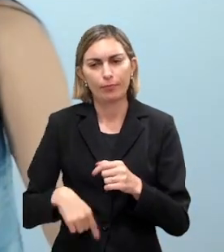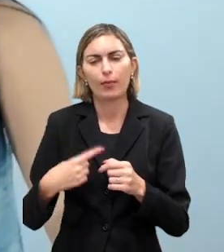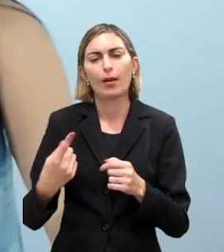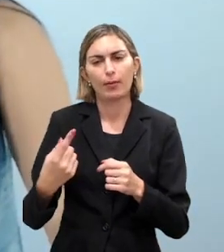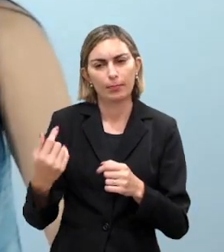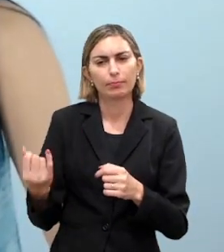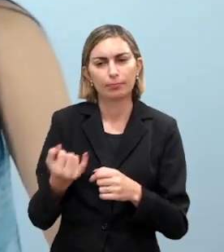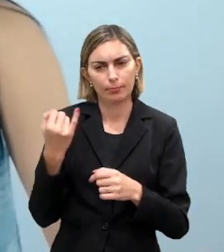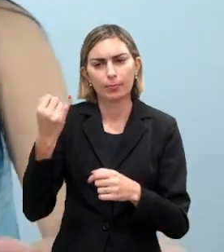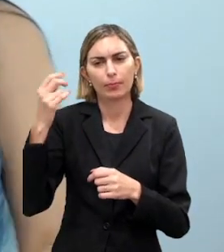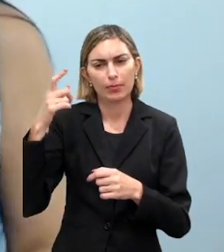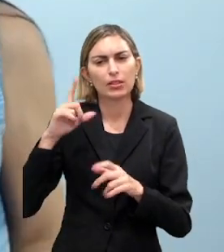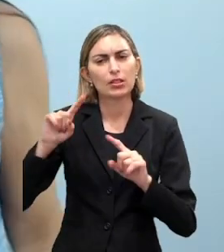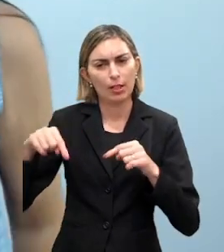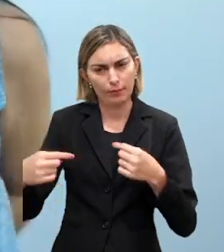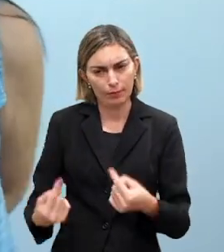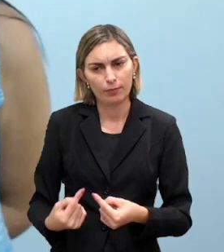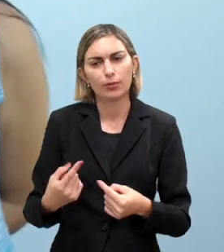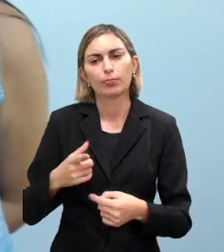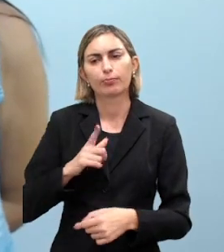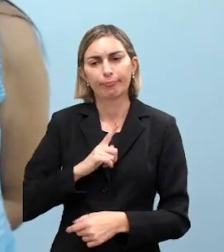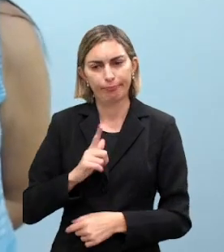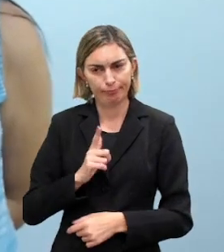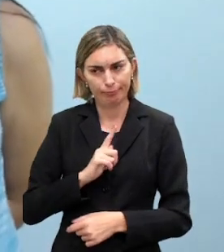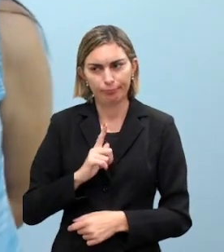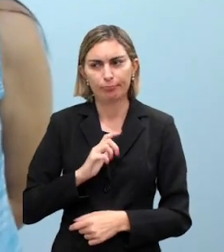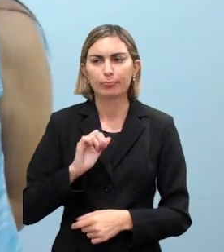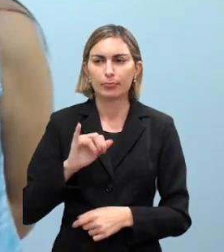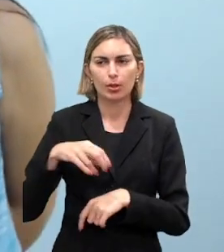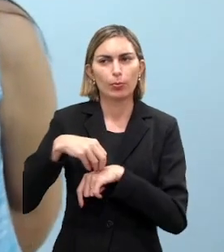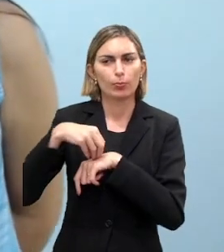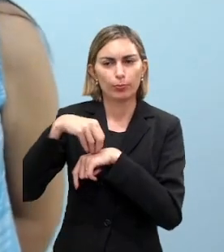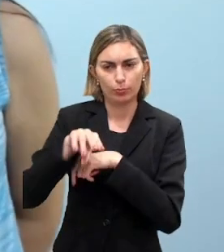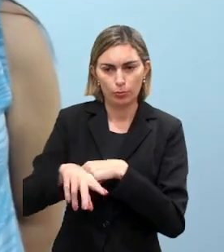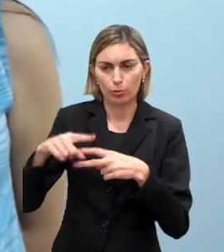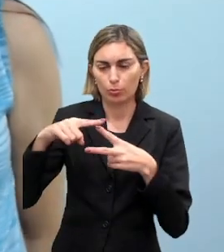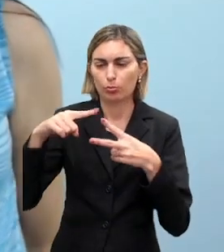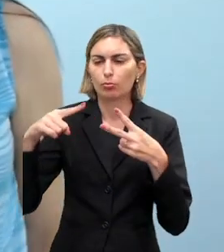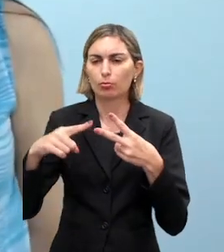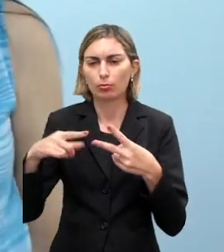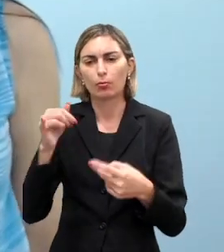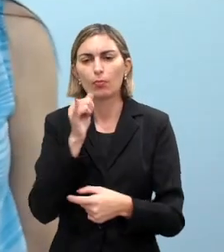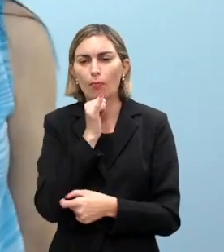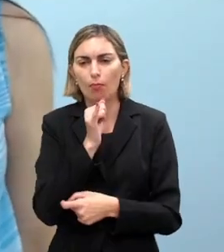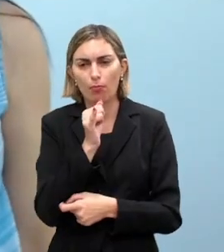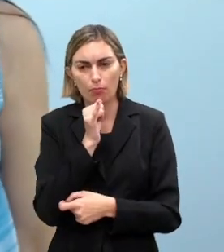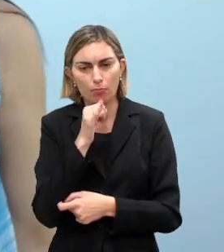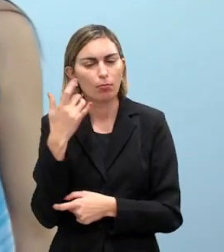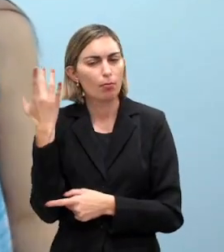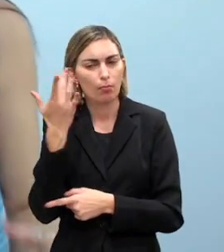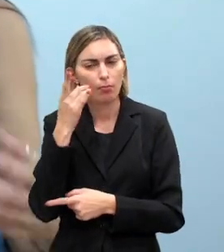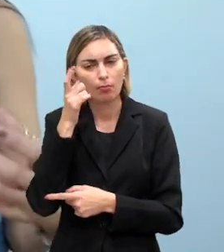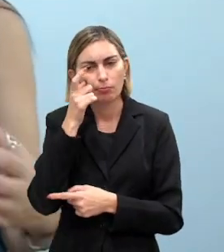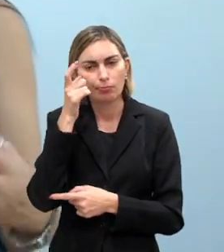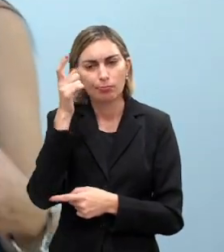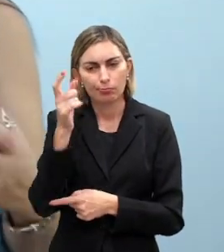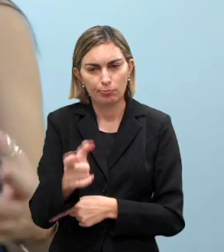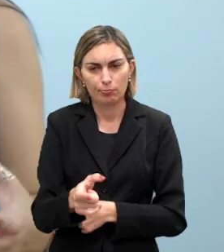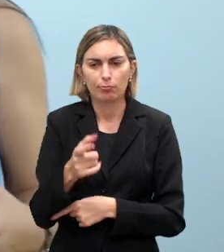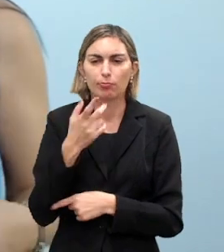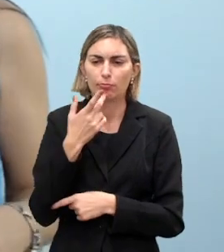grandes desafios que a gente tem. E aí eu trouxe dois exemplos que eu acho muito interessante quando a gente fala